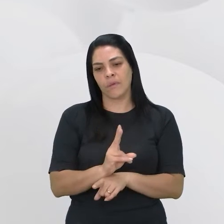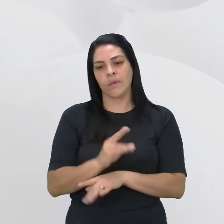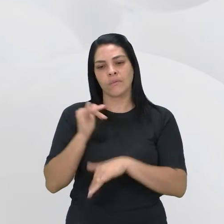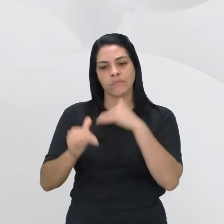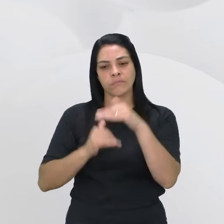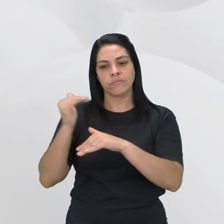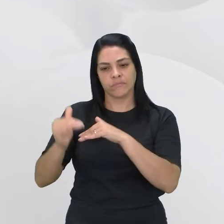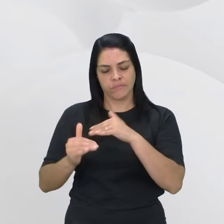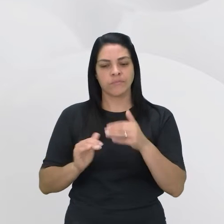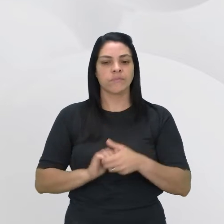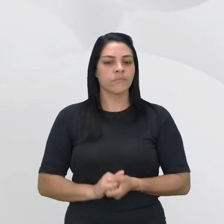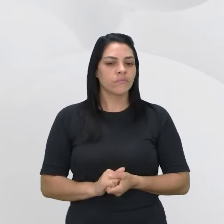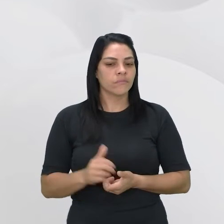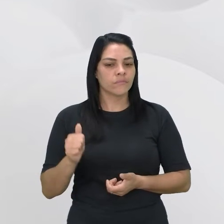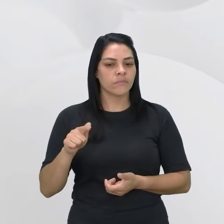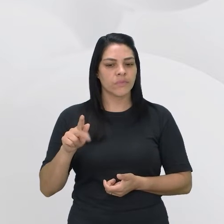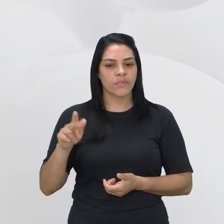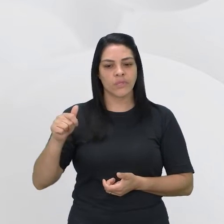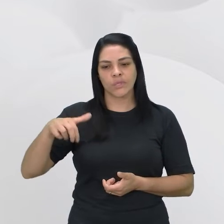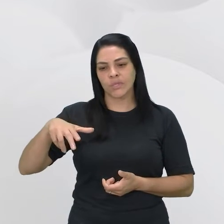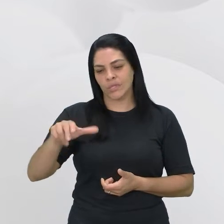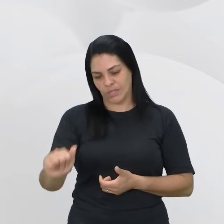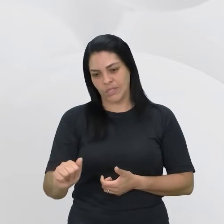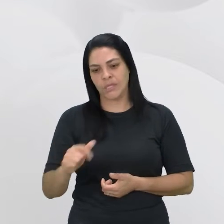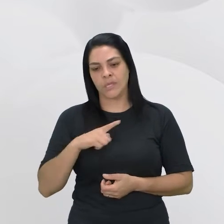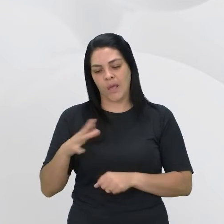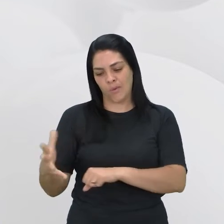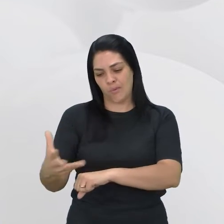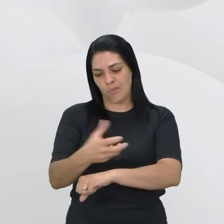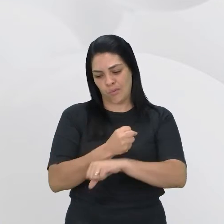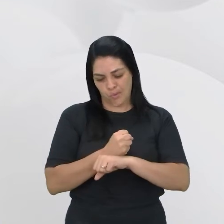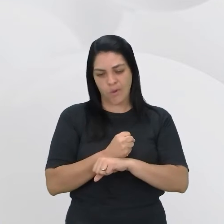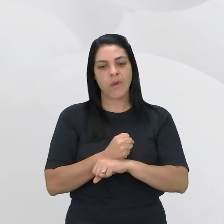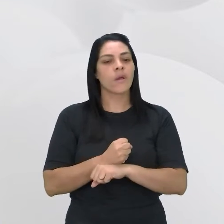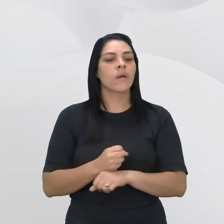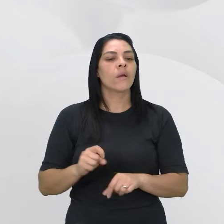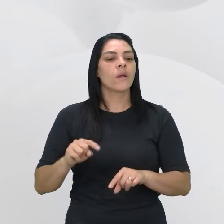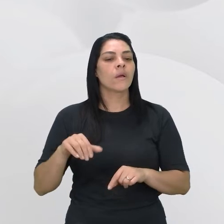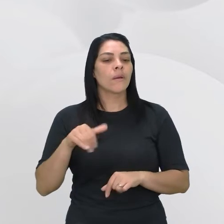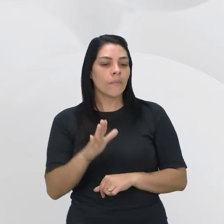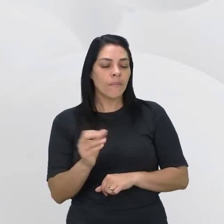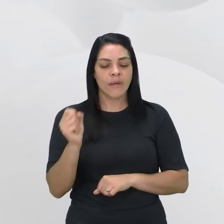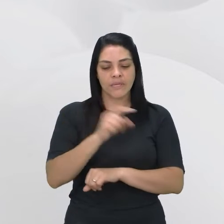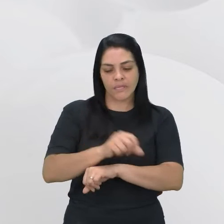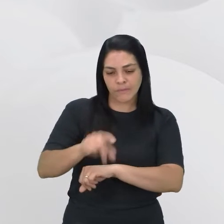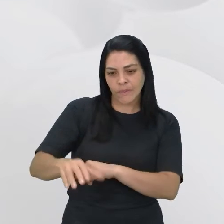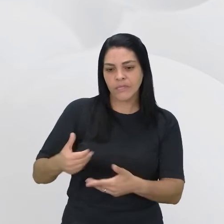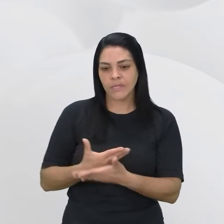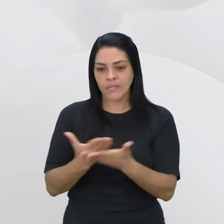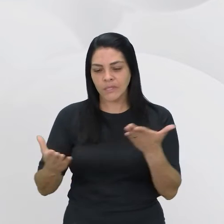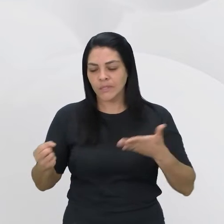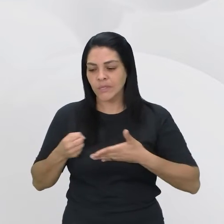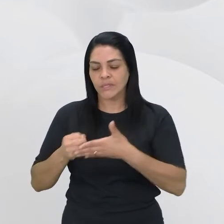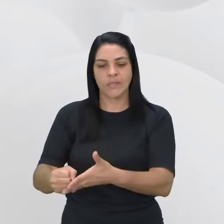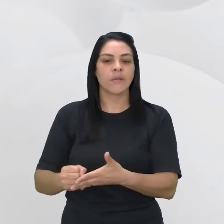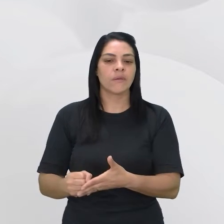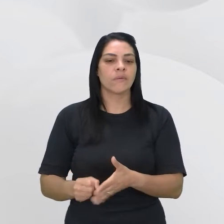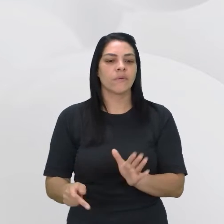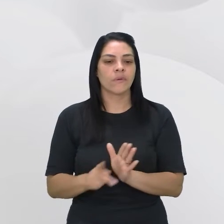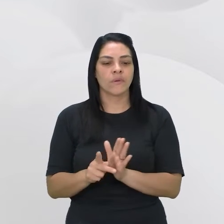com argila e os elementos que eles coletam ali no ambiente da mini floresta, mais algumas sementes que a gente leva, sementes da cozinha